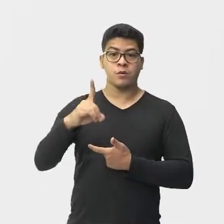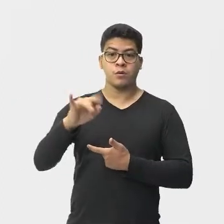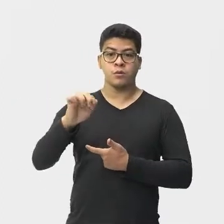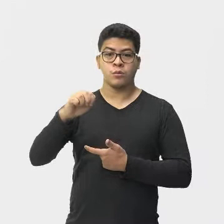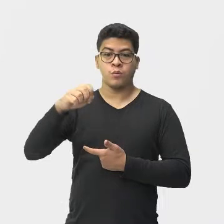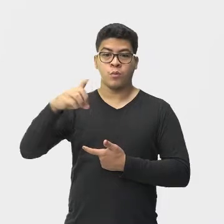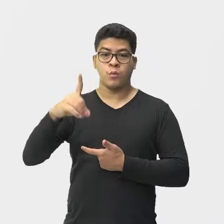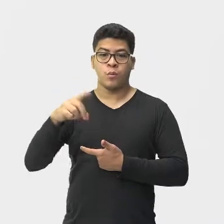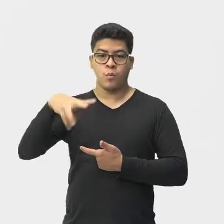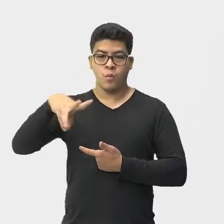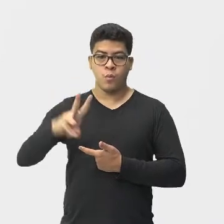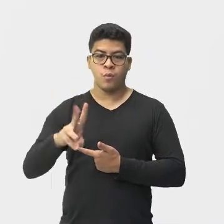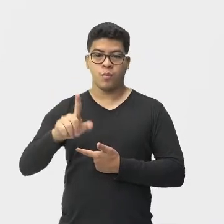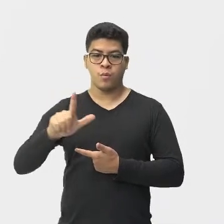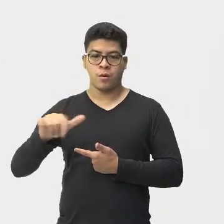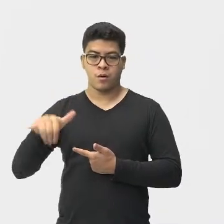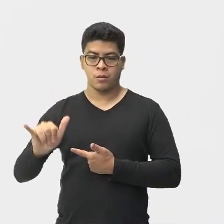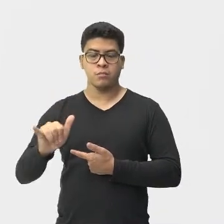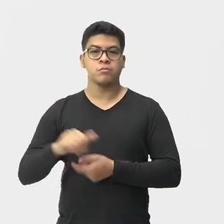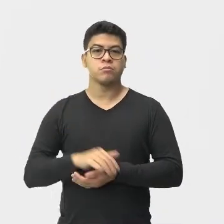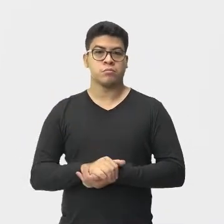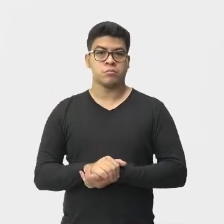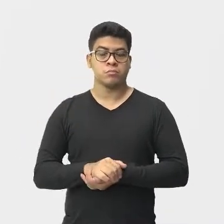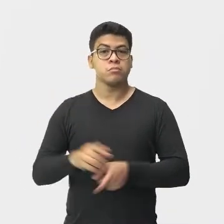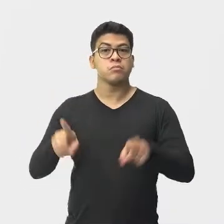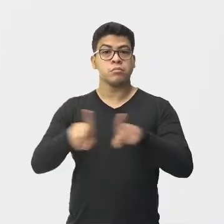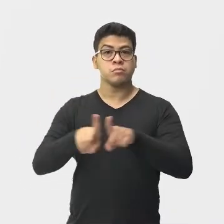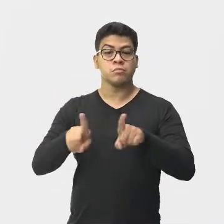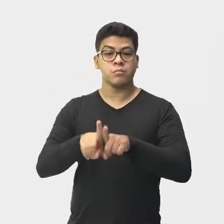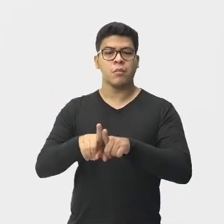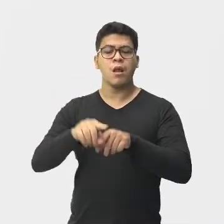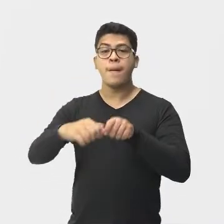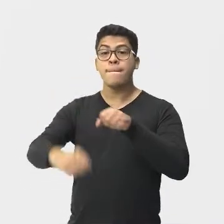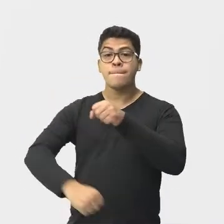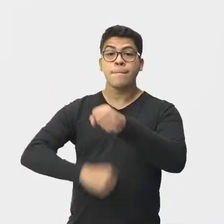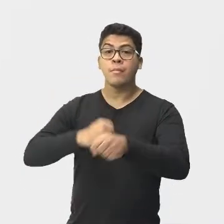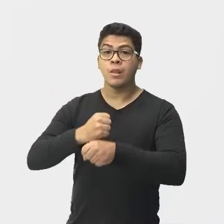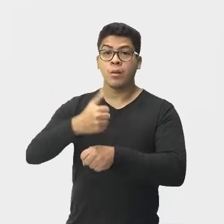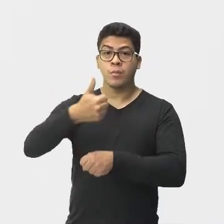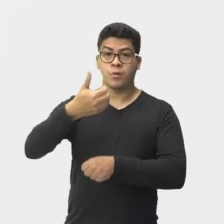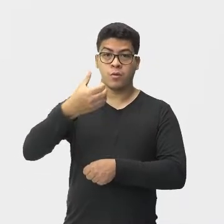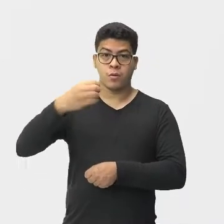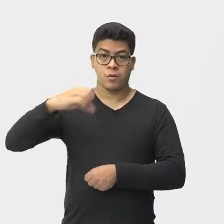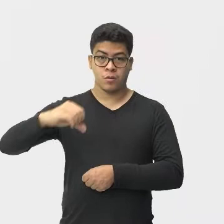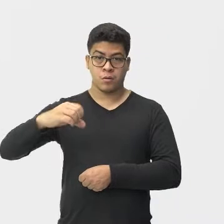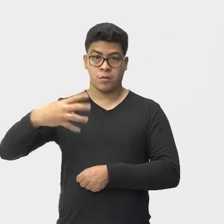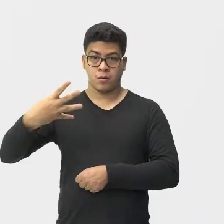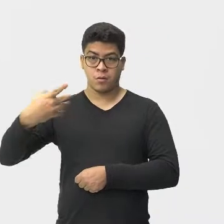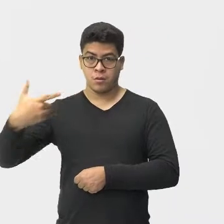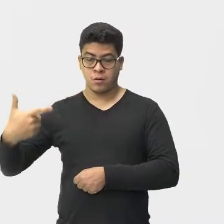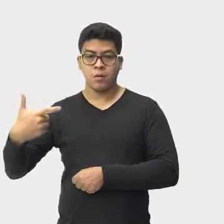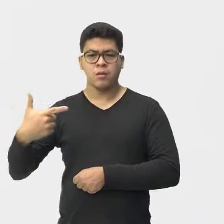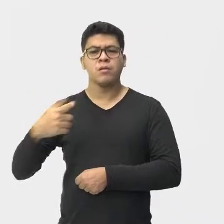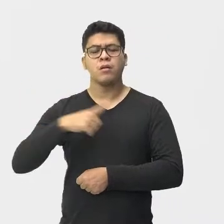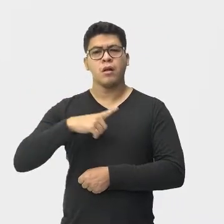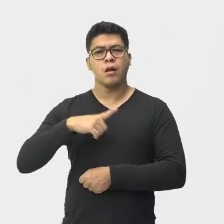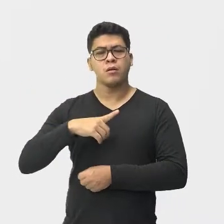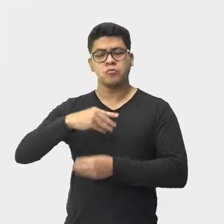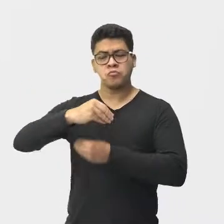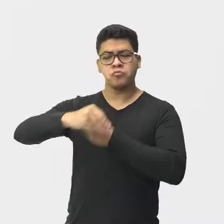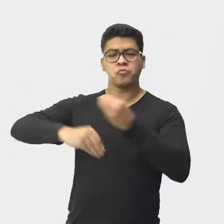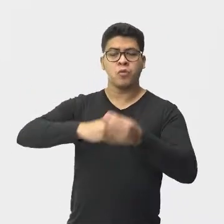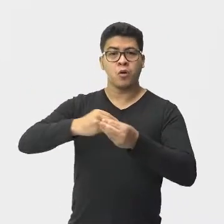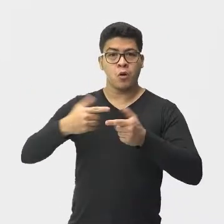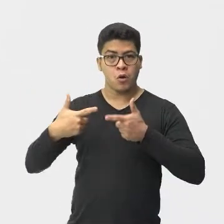1942. Então, enquanto essa guerra ia se desenrolando no Pacífico, tropas anglo-americanas, ou seja, as